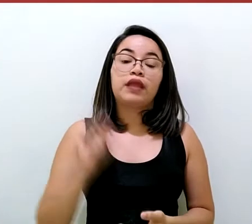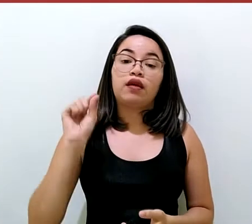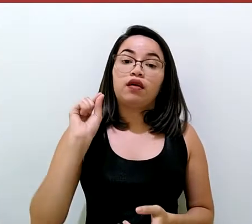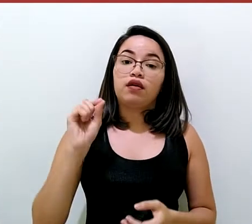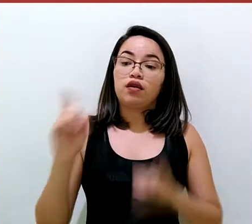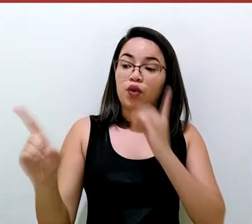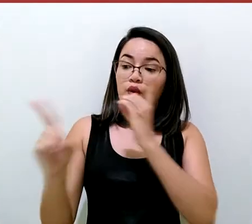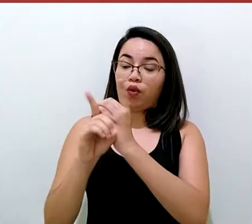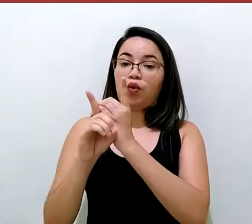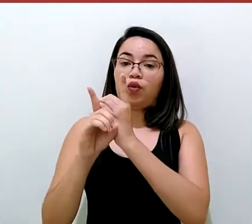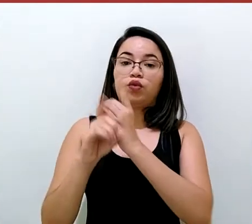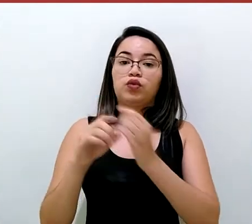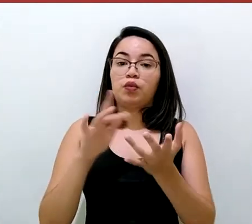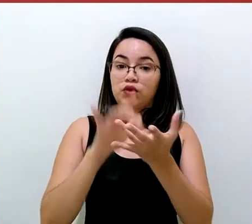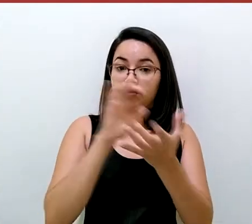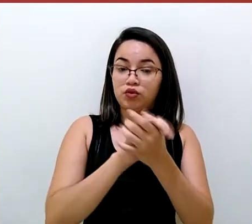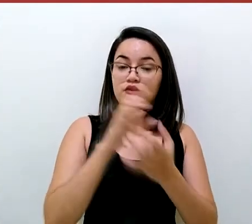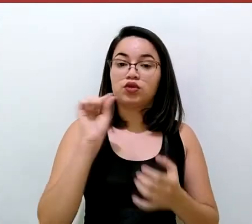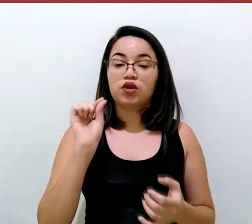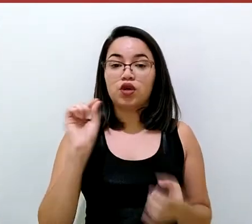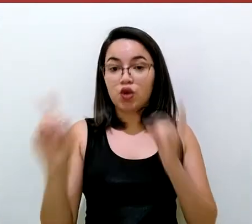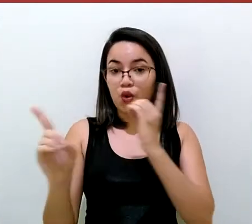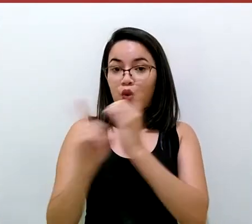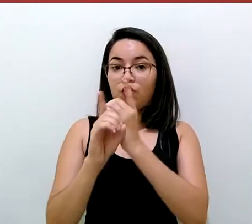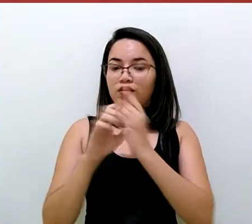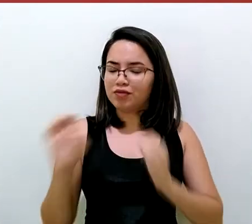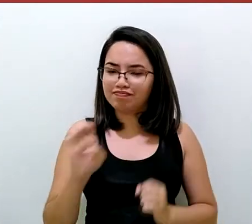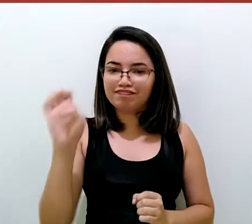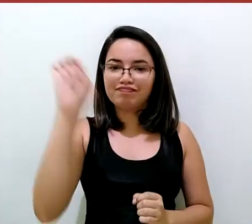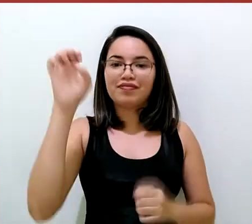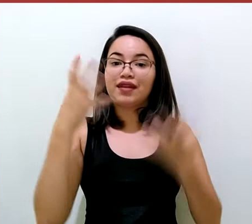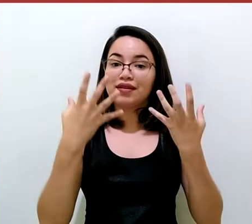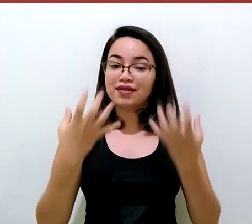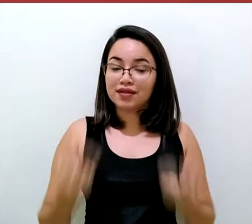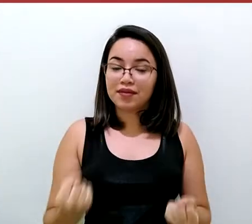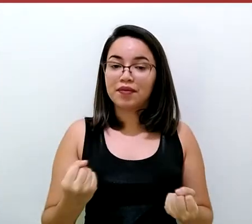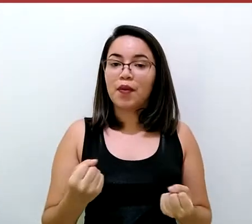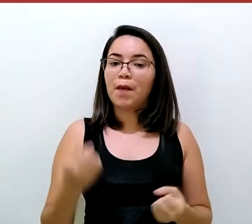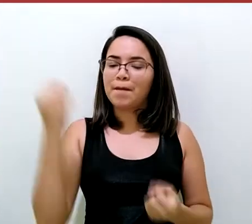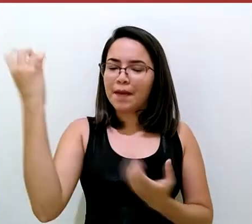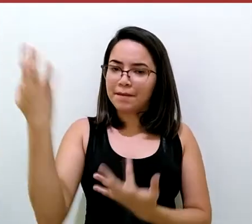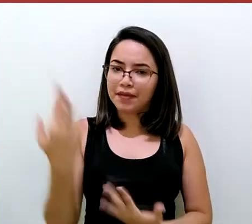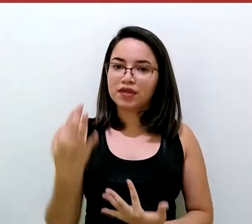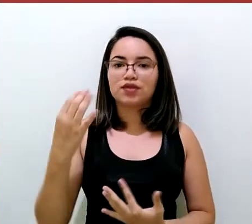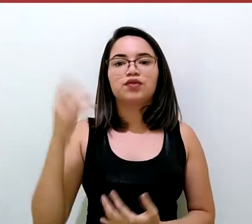uma esposa, encontra algo excelente, recebeu uma bênção do Senhor. Como